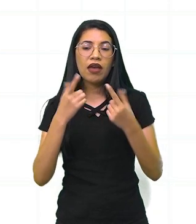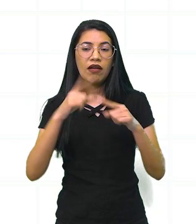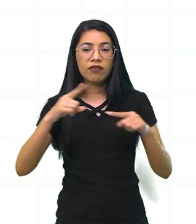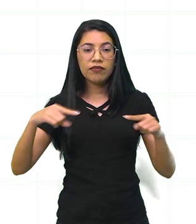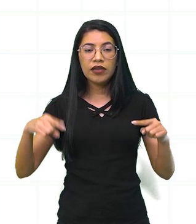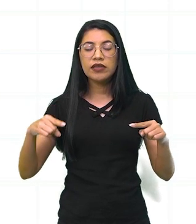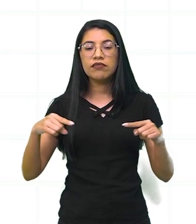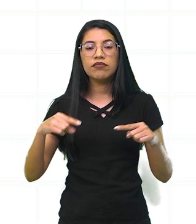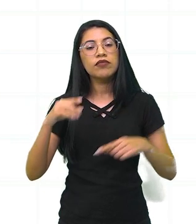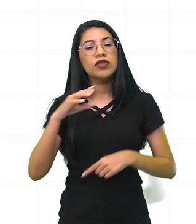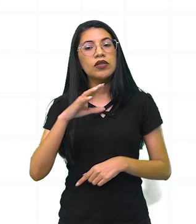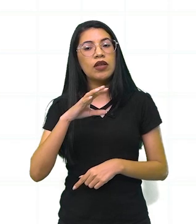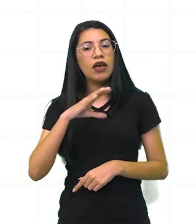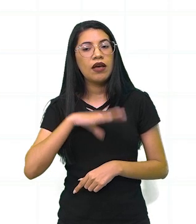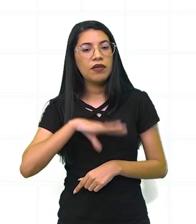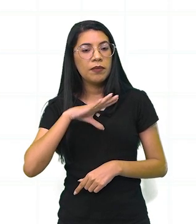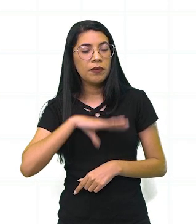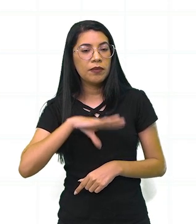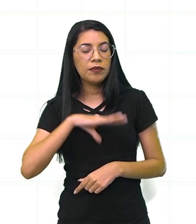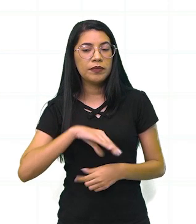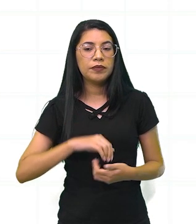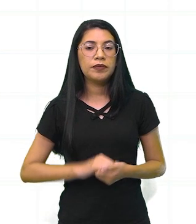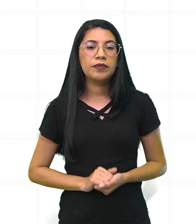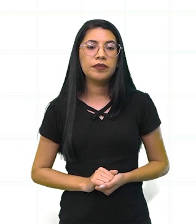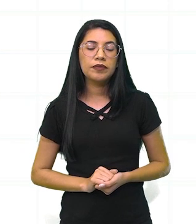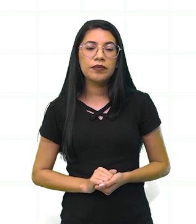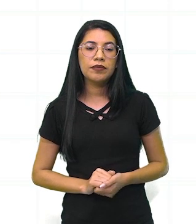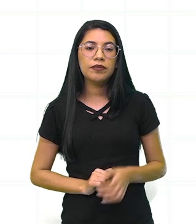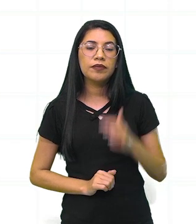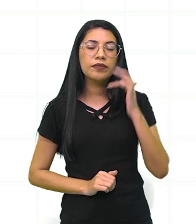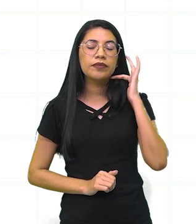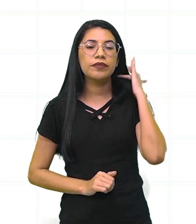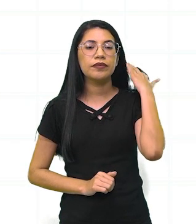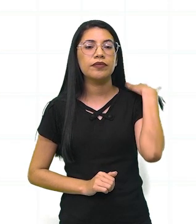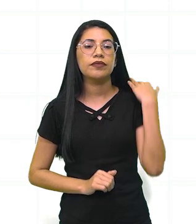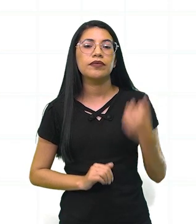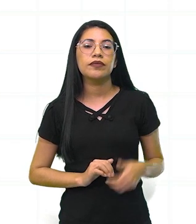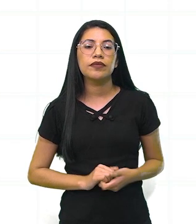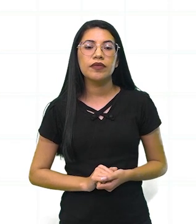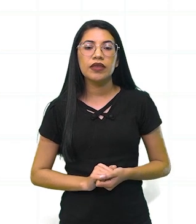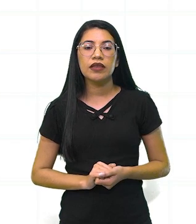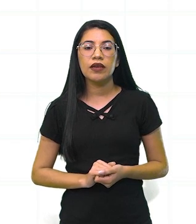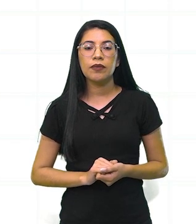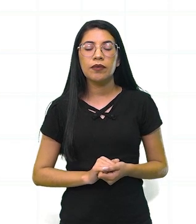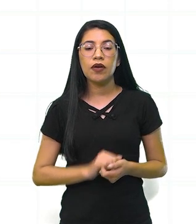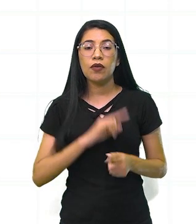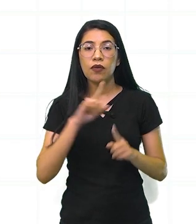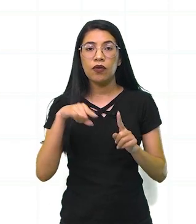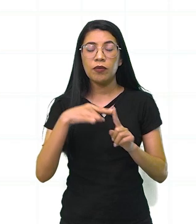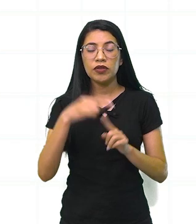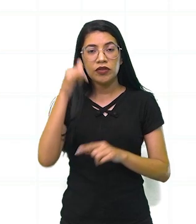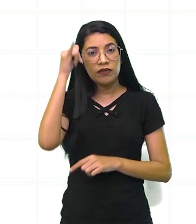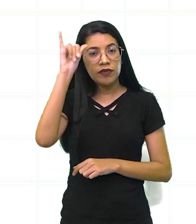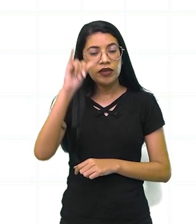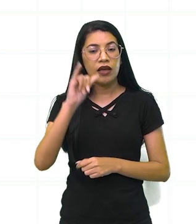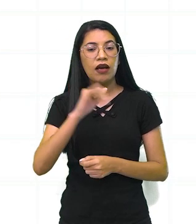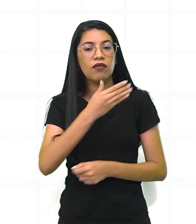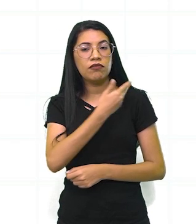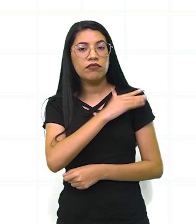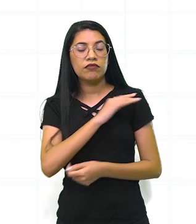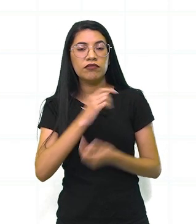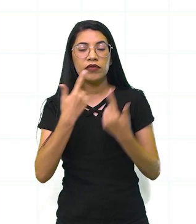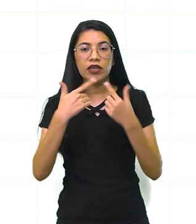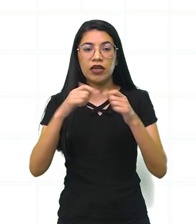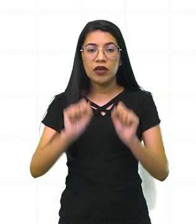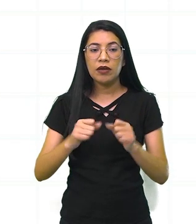da língua portuguesa Ok então vamos lá a fim de combater o preconceito linguístico é preciso que